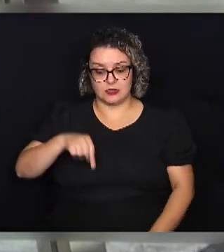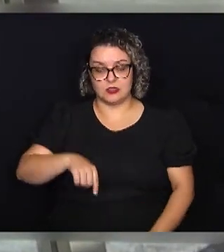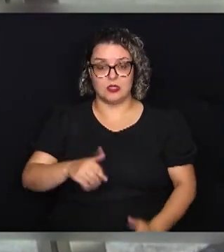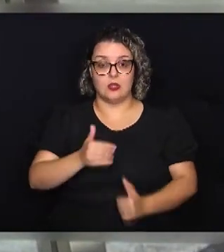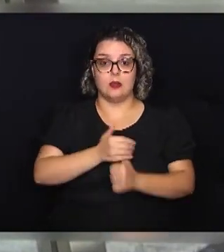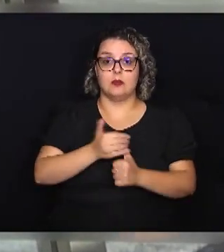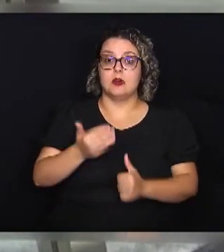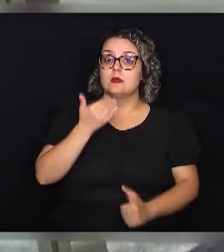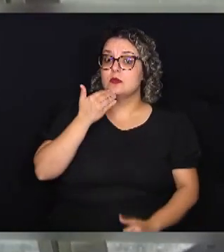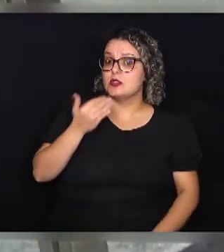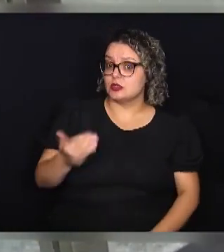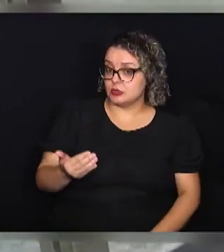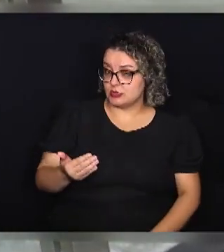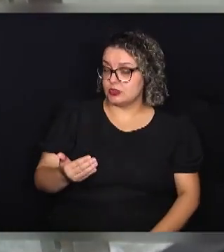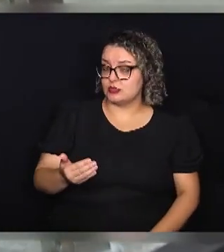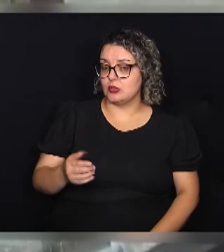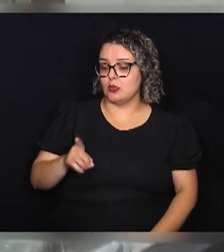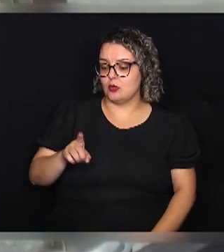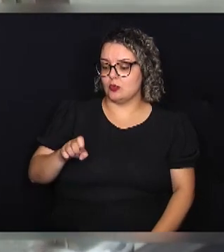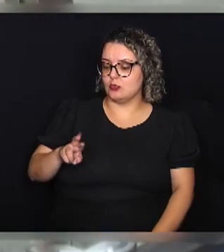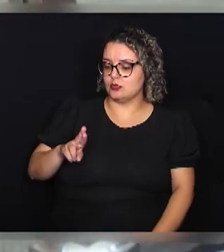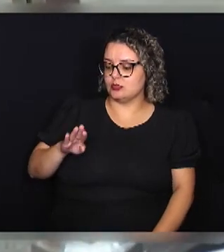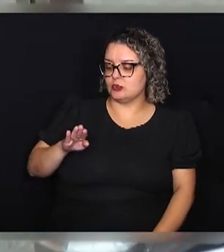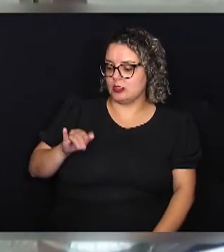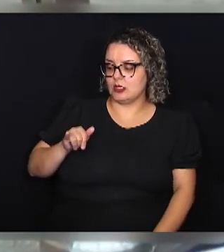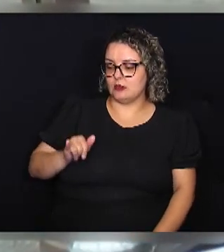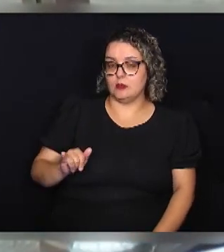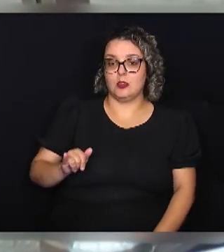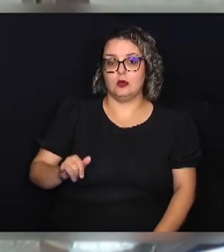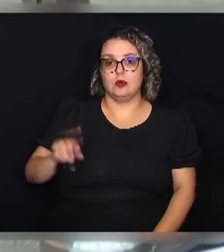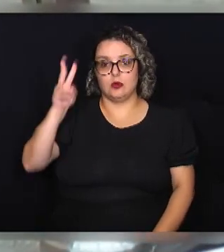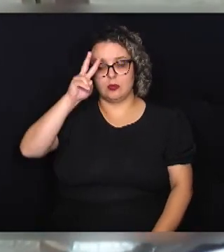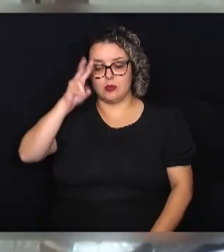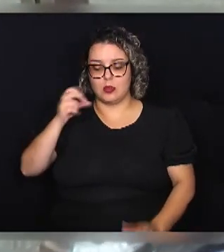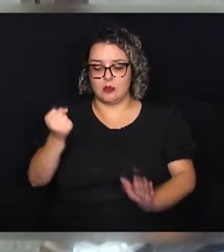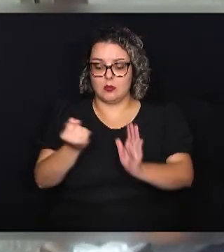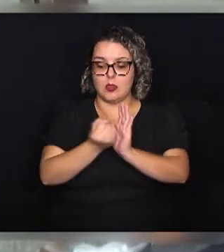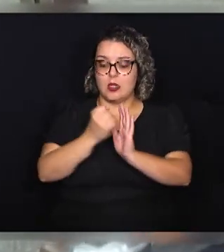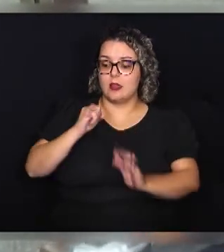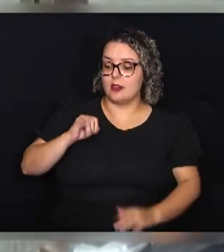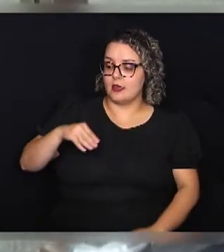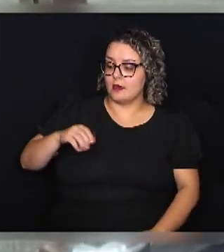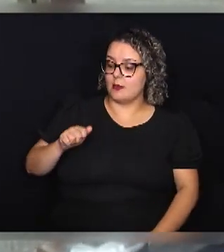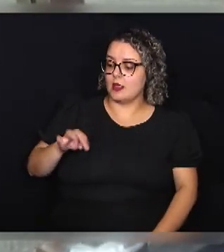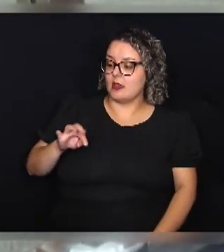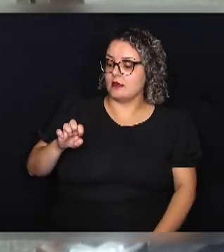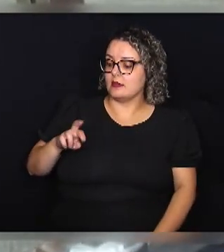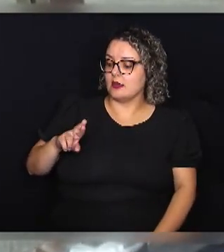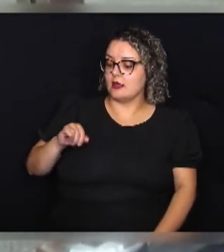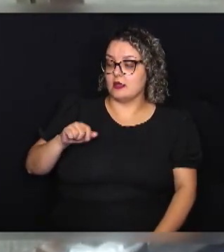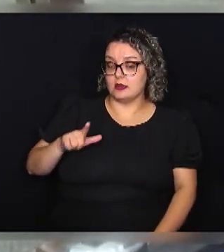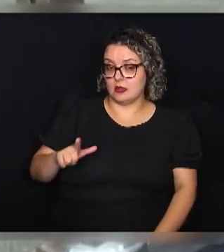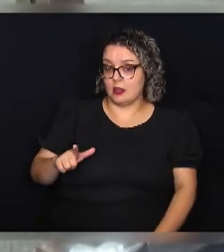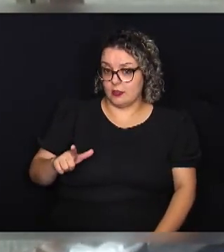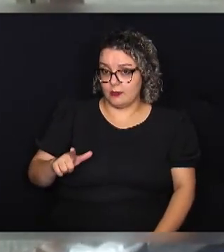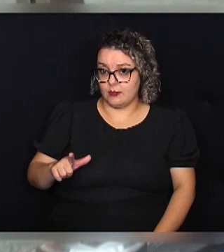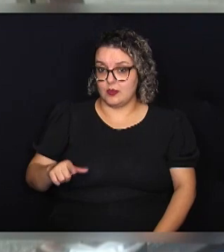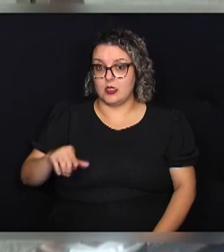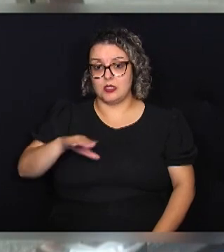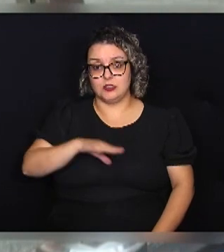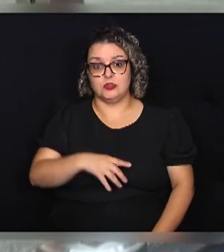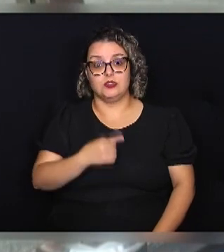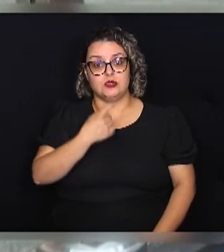de registro do derby como patrimônio imaterial, né, cultural imaterial de